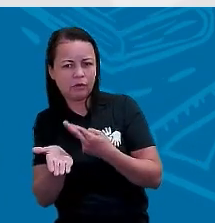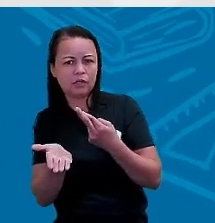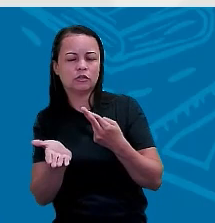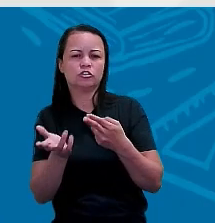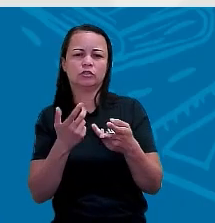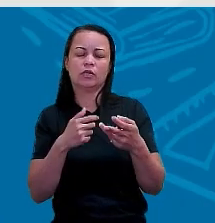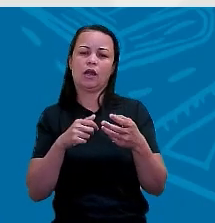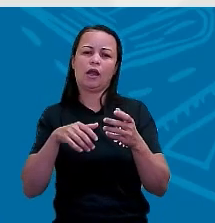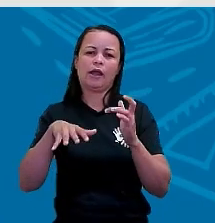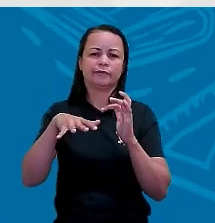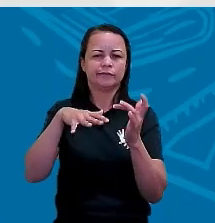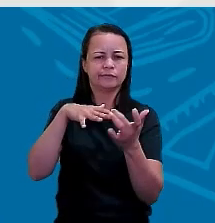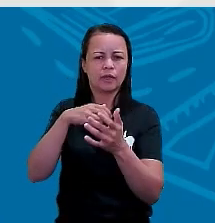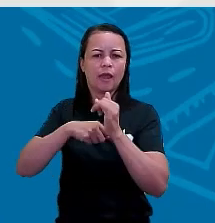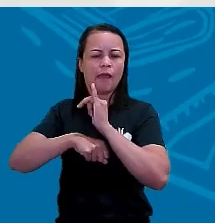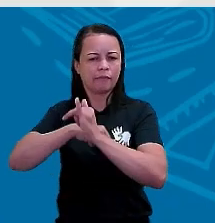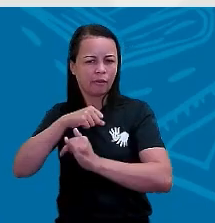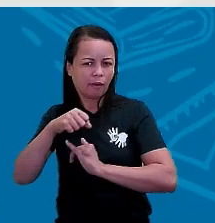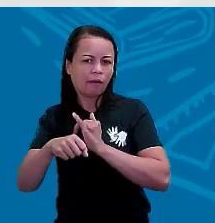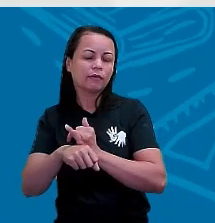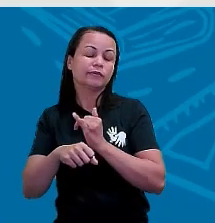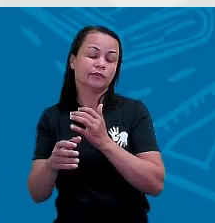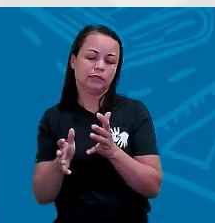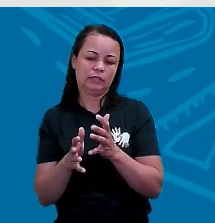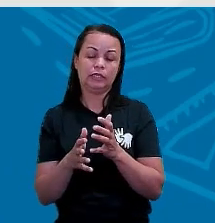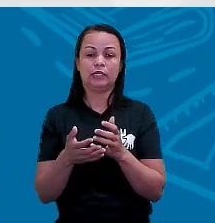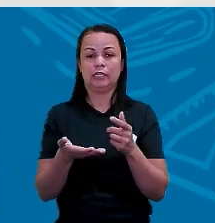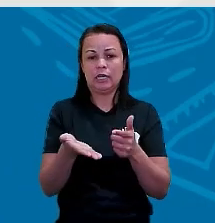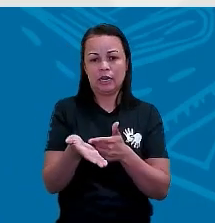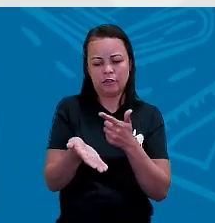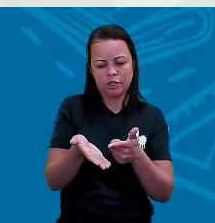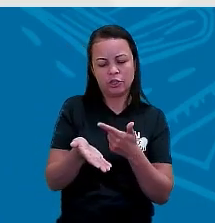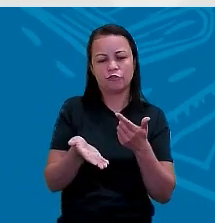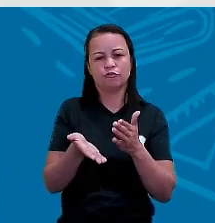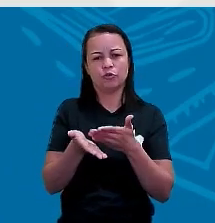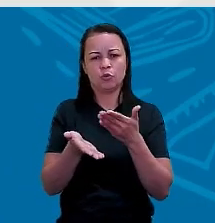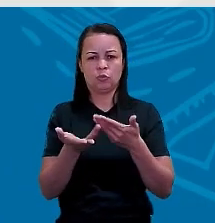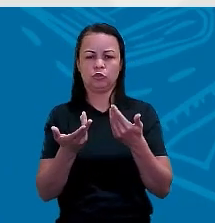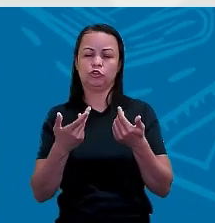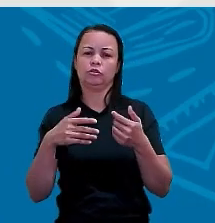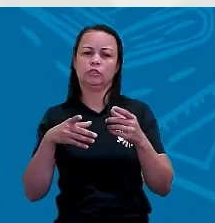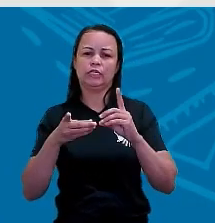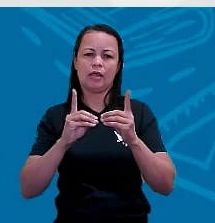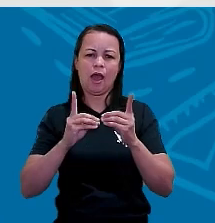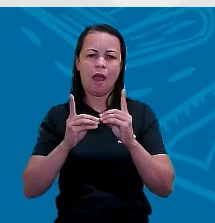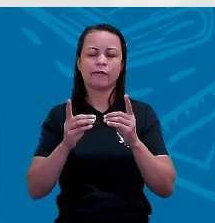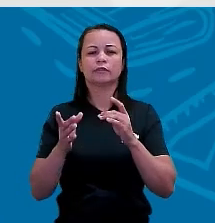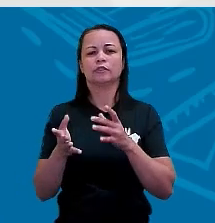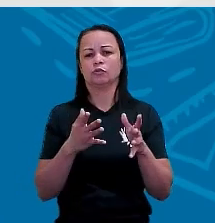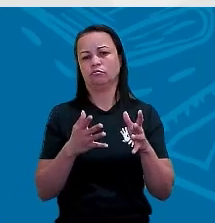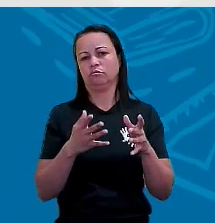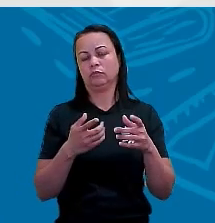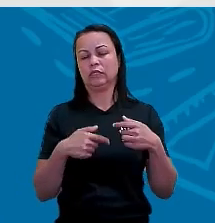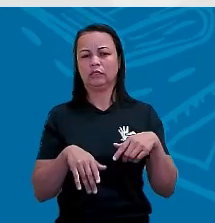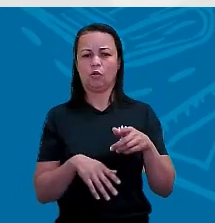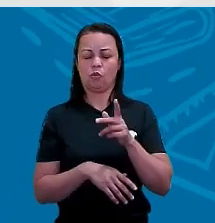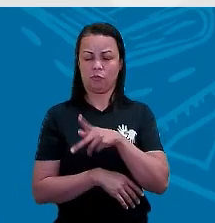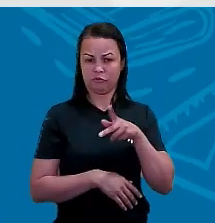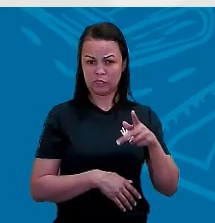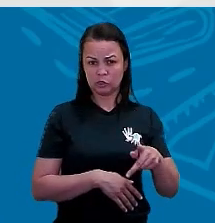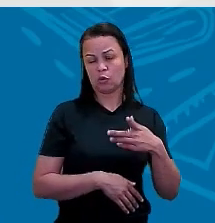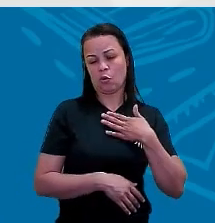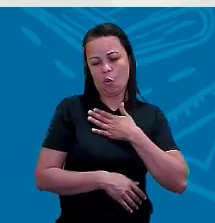em sites de internet também, em livros didáticos também. A gente trabalha muito, o professor gosta muito